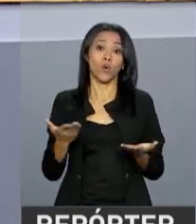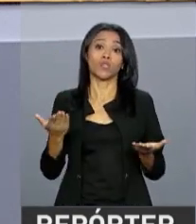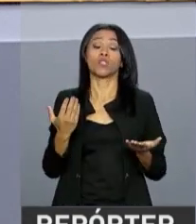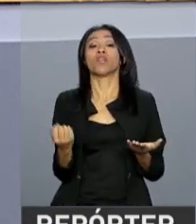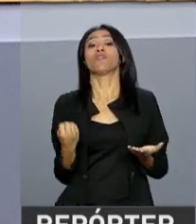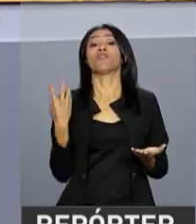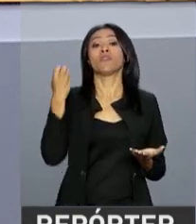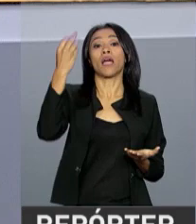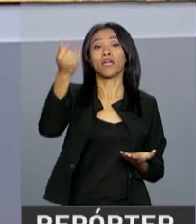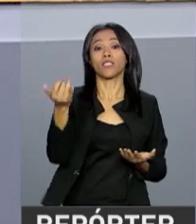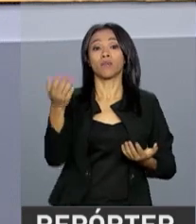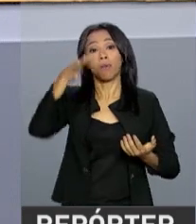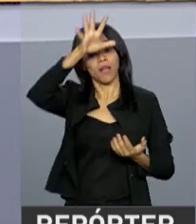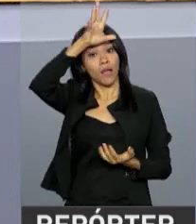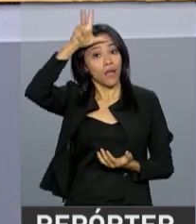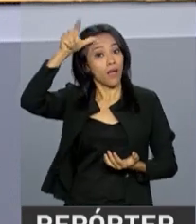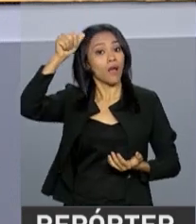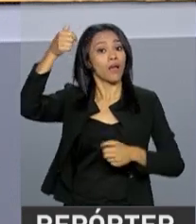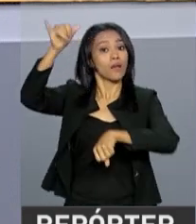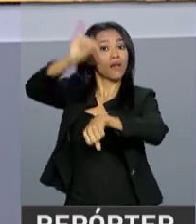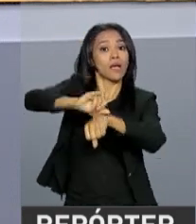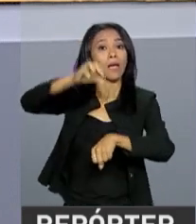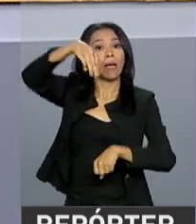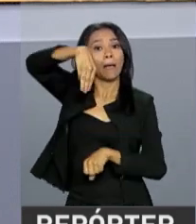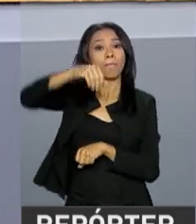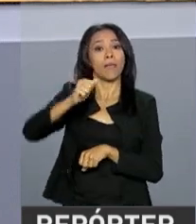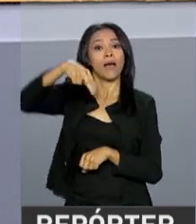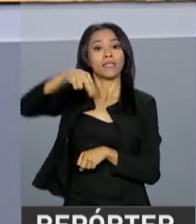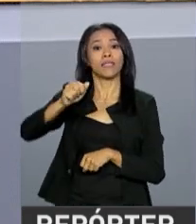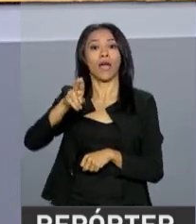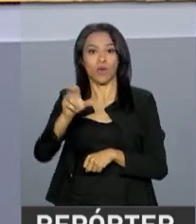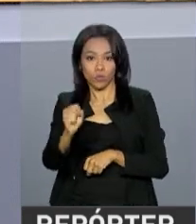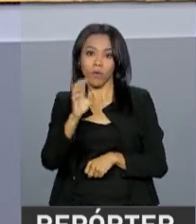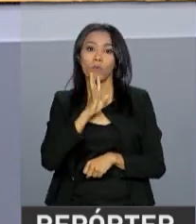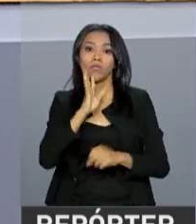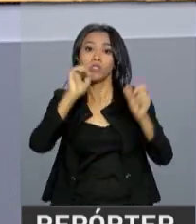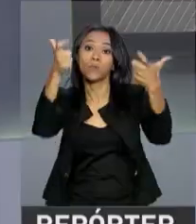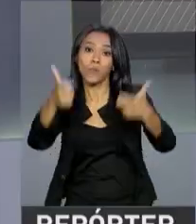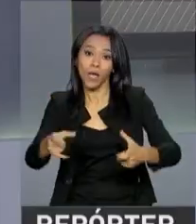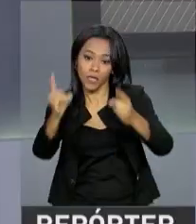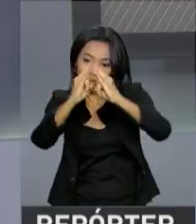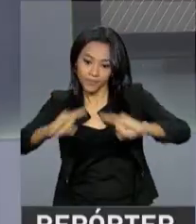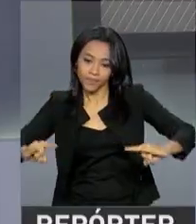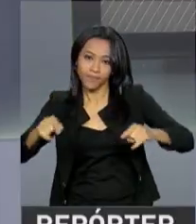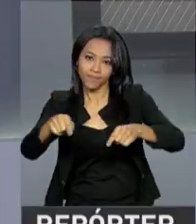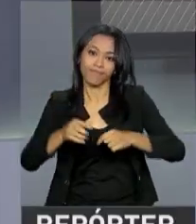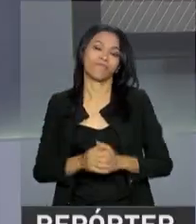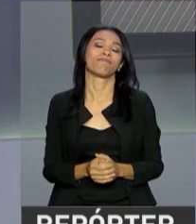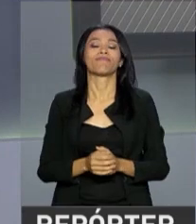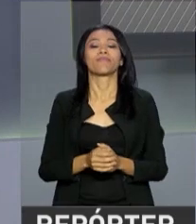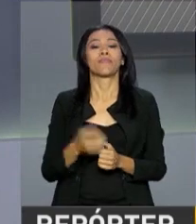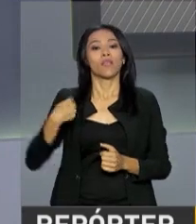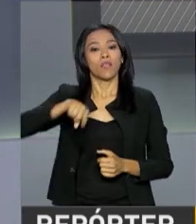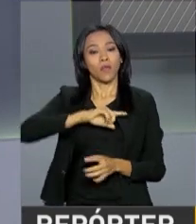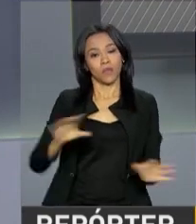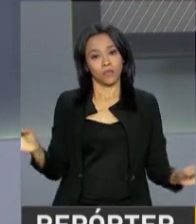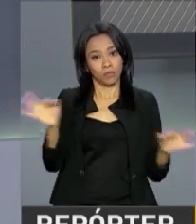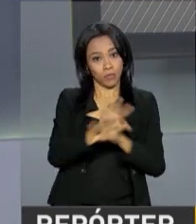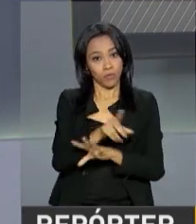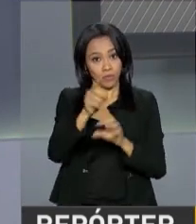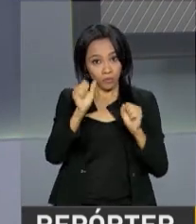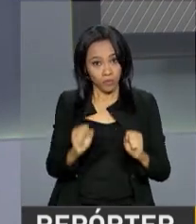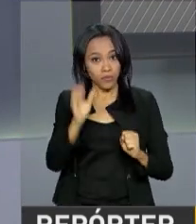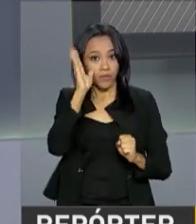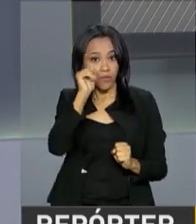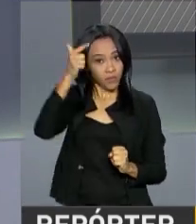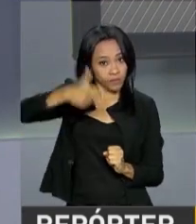manaus onde vai conhecer um dos abrigos que tem acolhido os venezuelanos nós ficamos por aqui você pode rever as reportagens